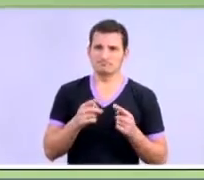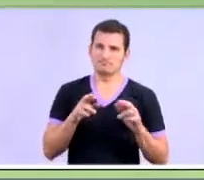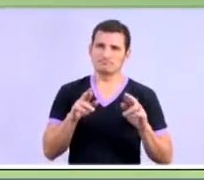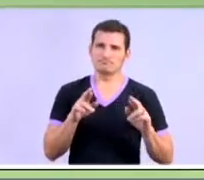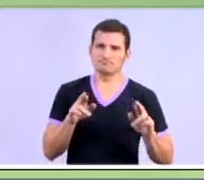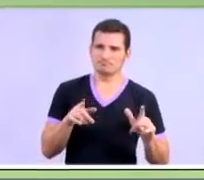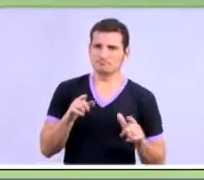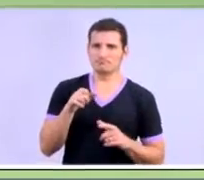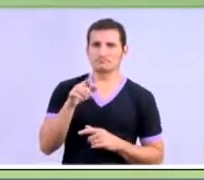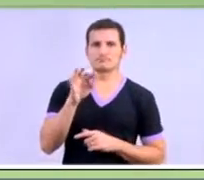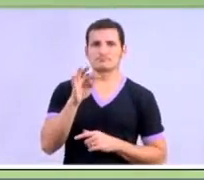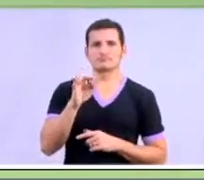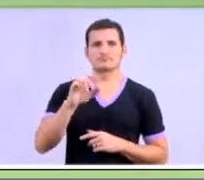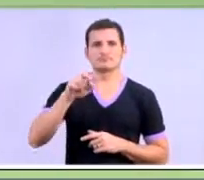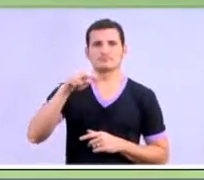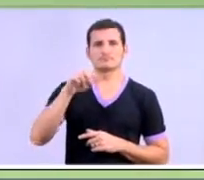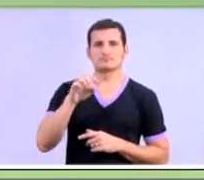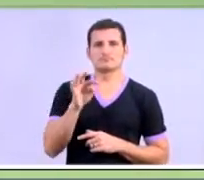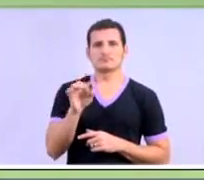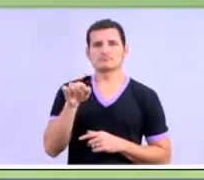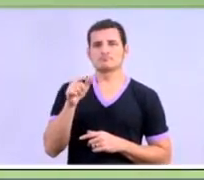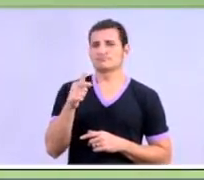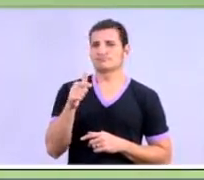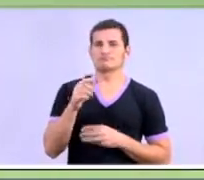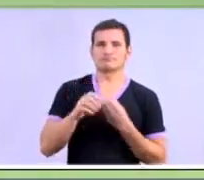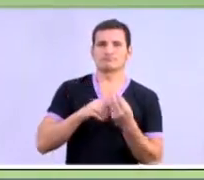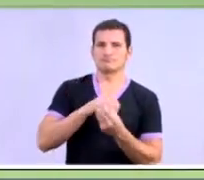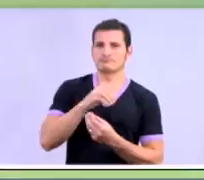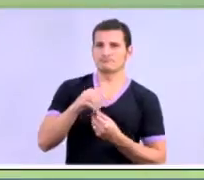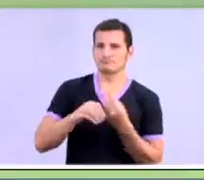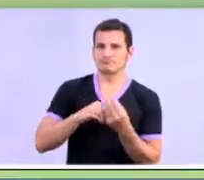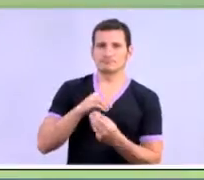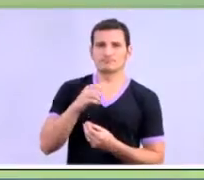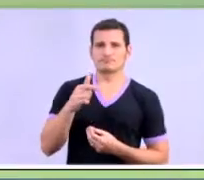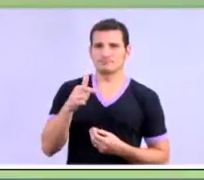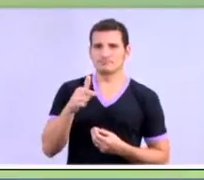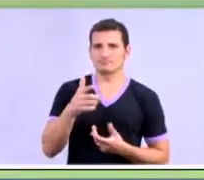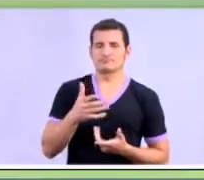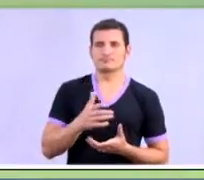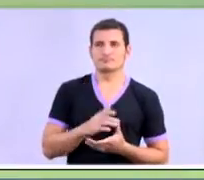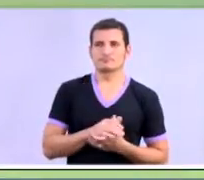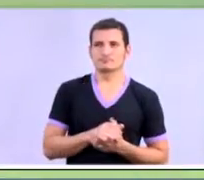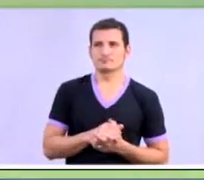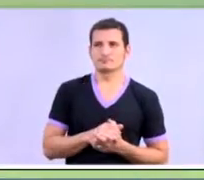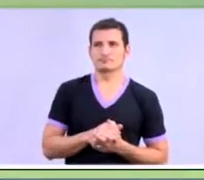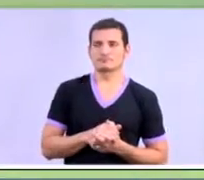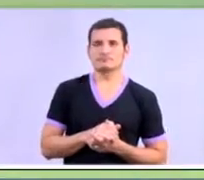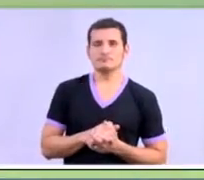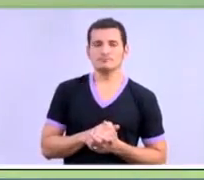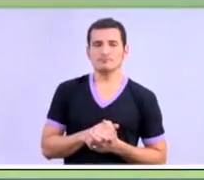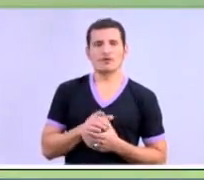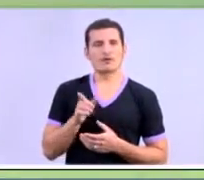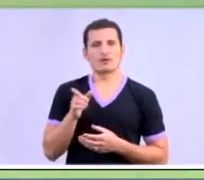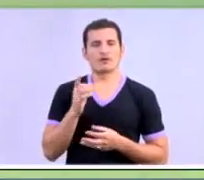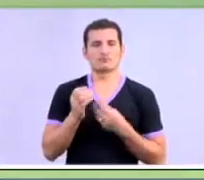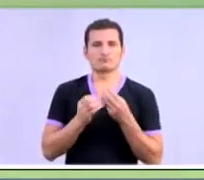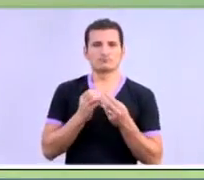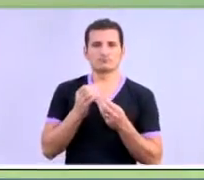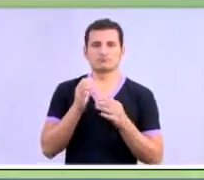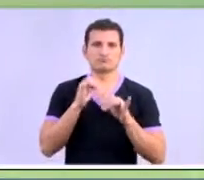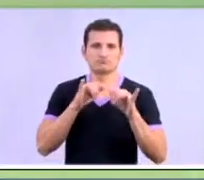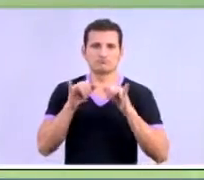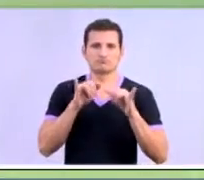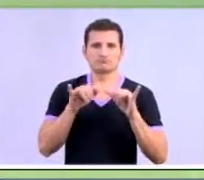Telnet puramente, ele não tem criptografia, né, de forma para tratar essa informação, ou seja, ele